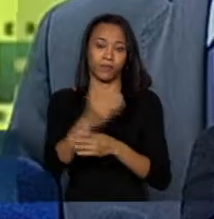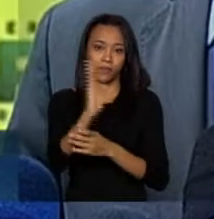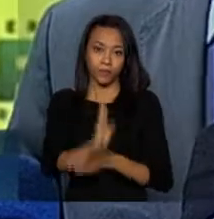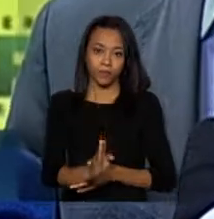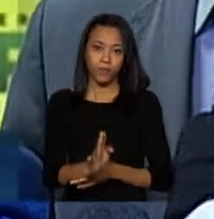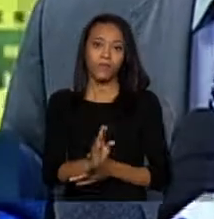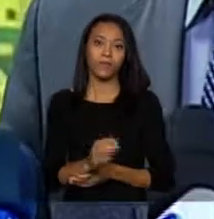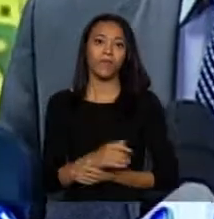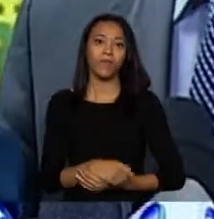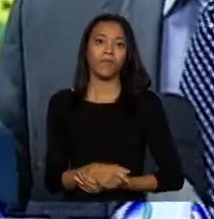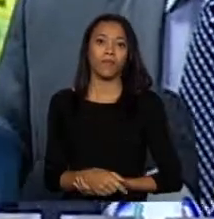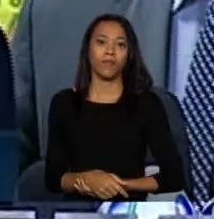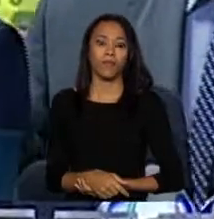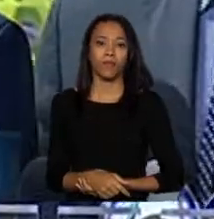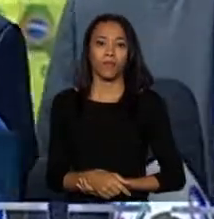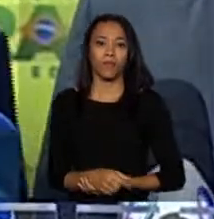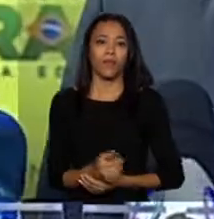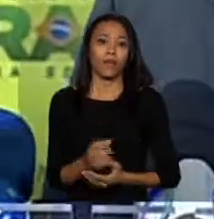Claro.